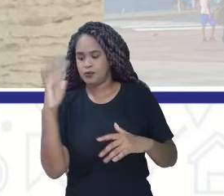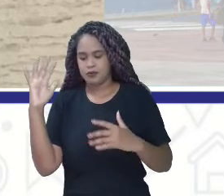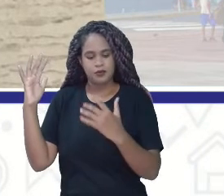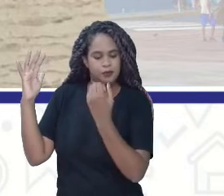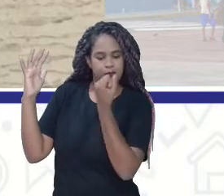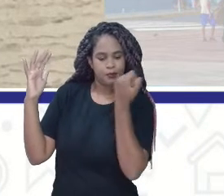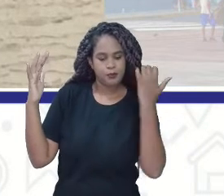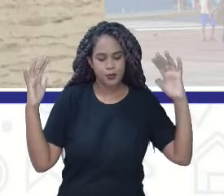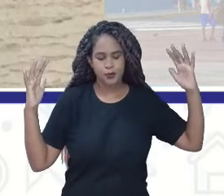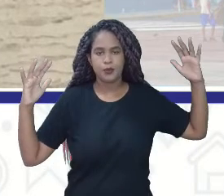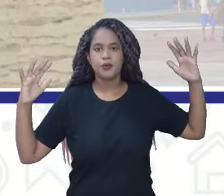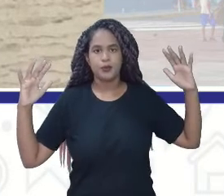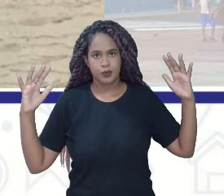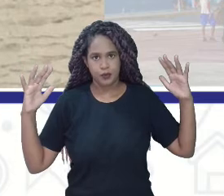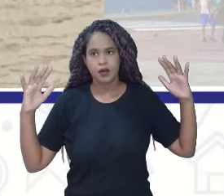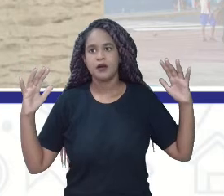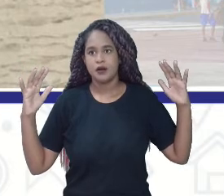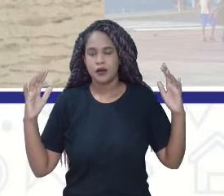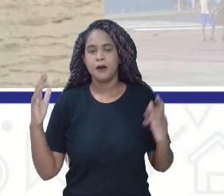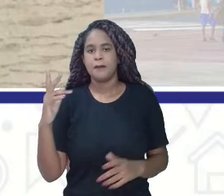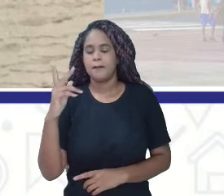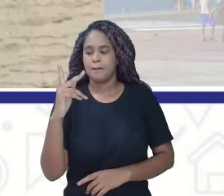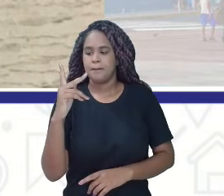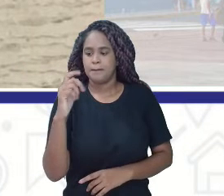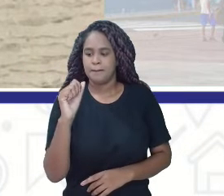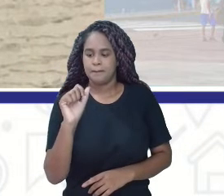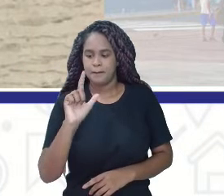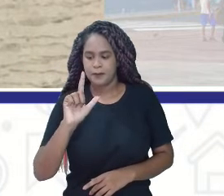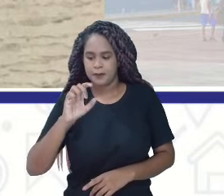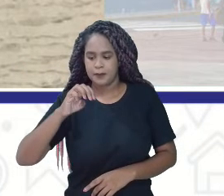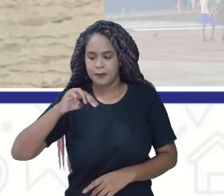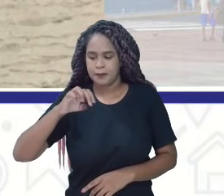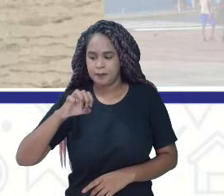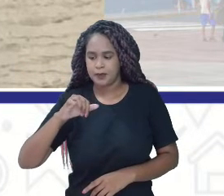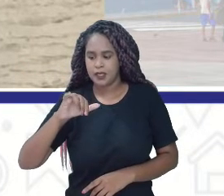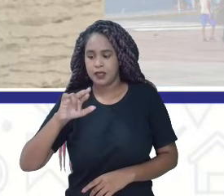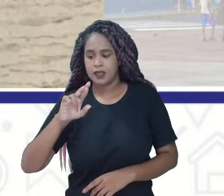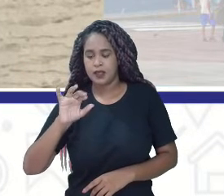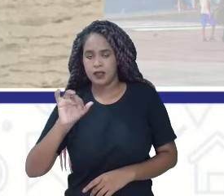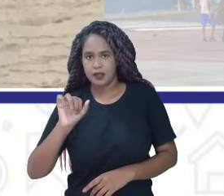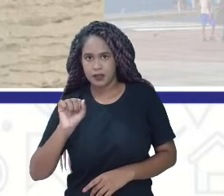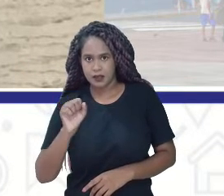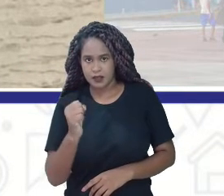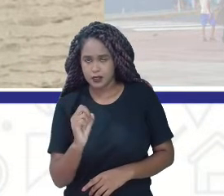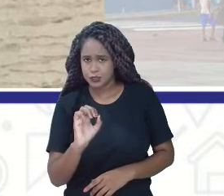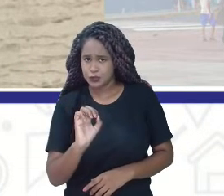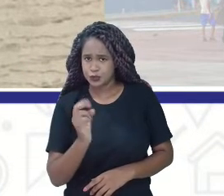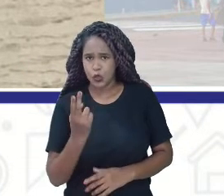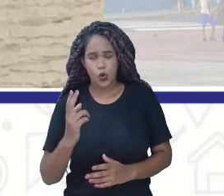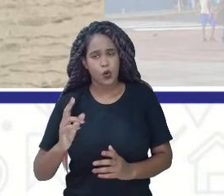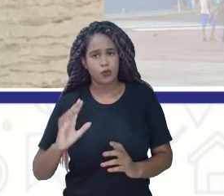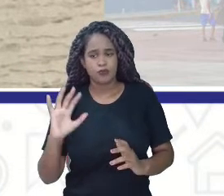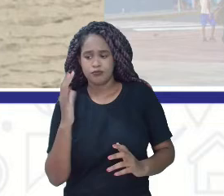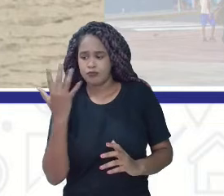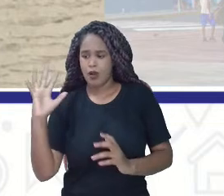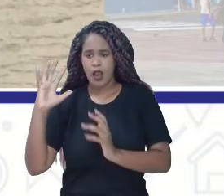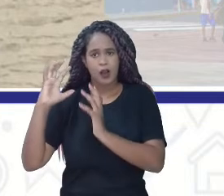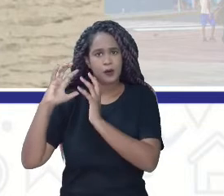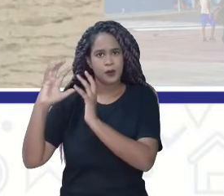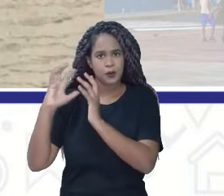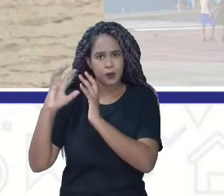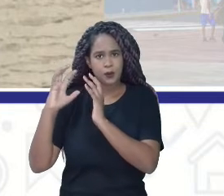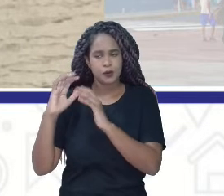né? Palmeiras, árvores que parecem aqui, ó, com palmeiras ou pé de coco, né? Então observa aí, é